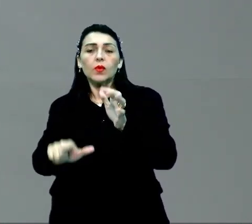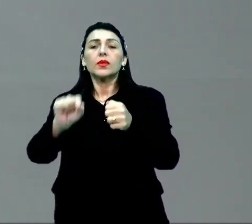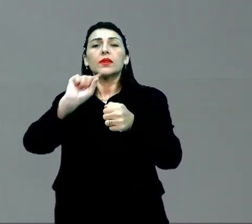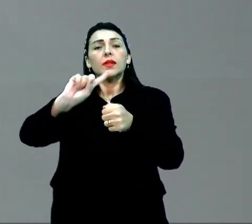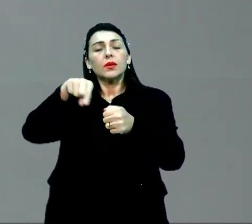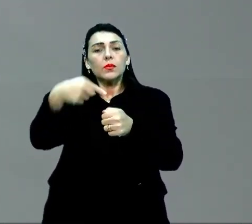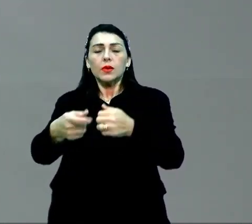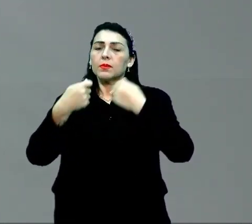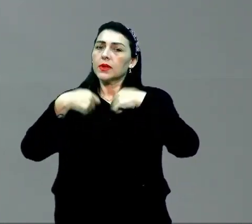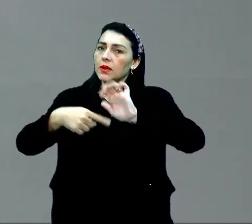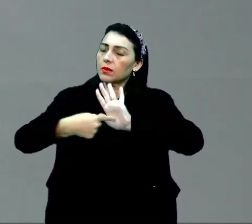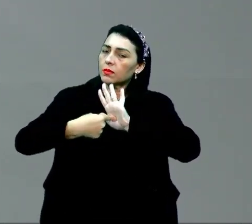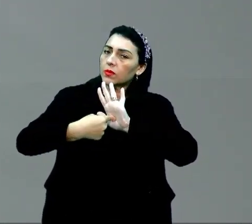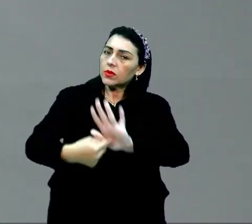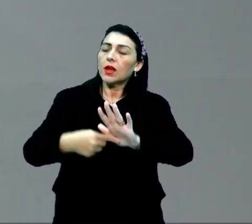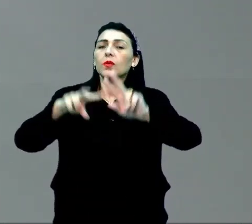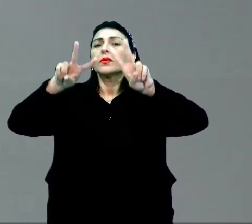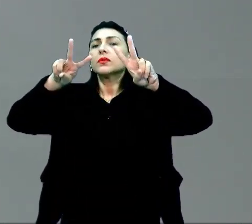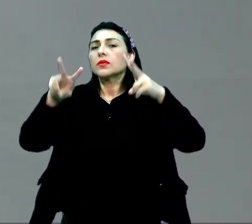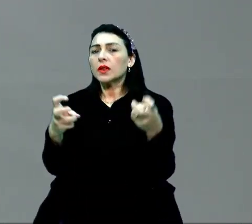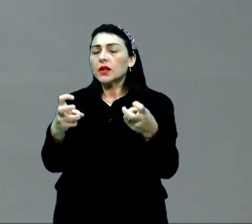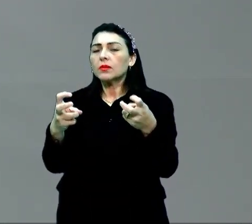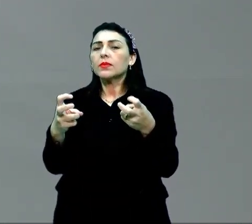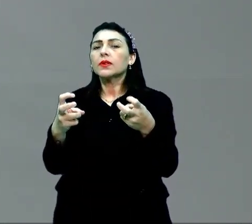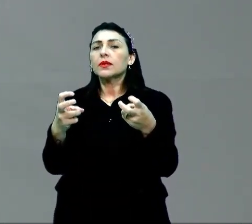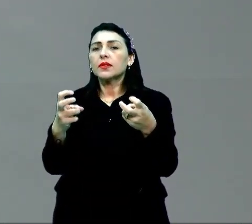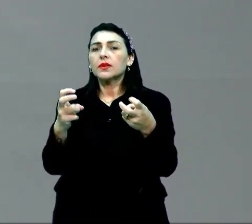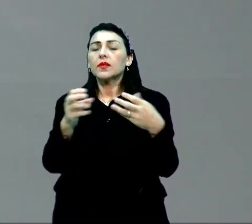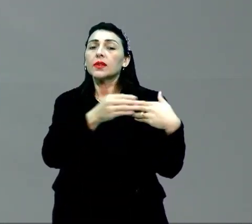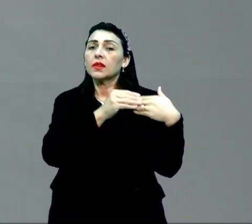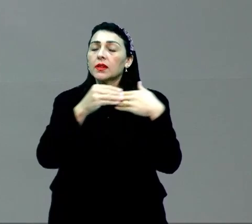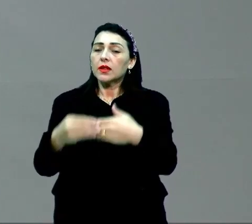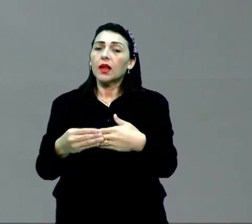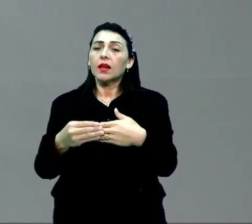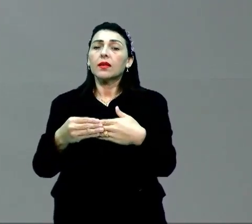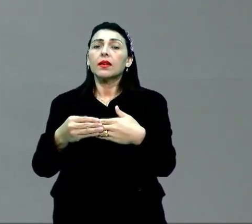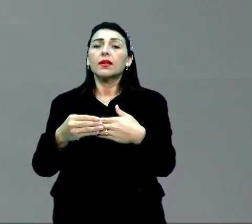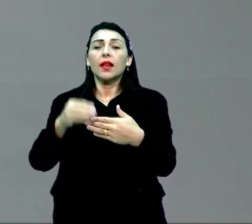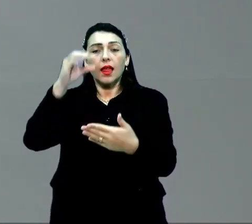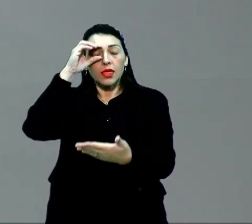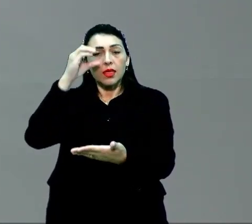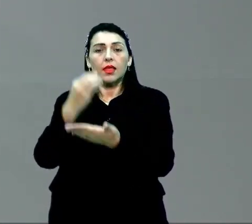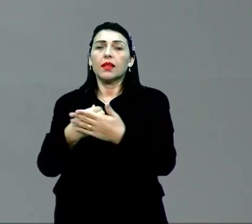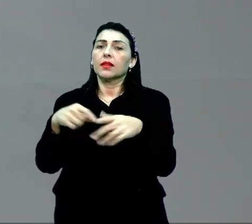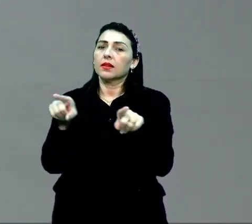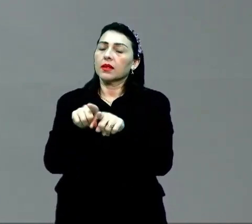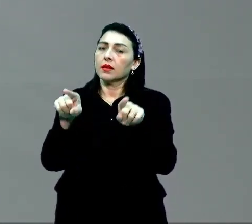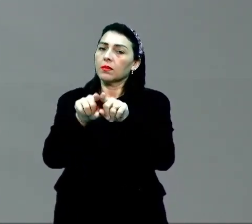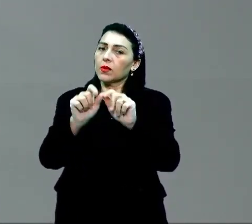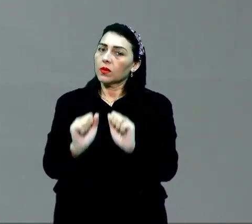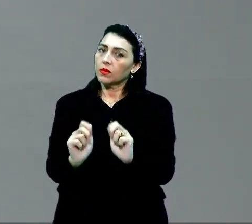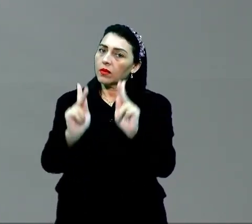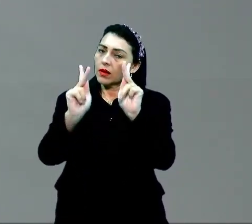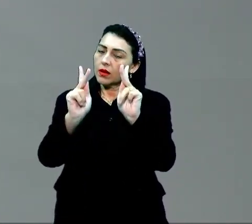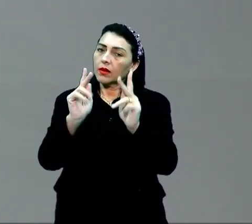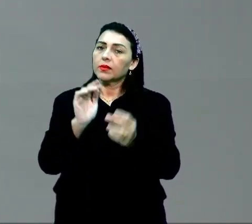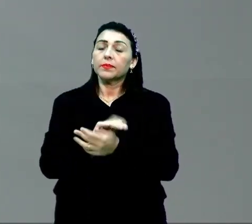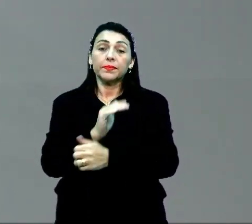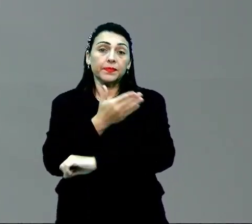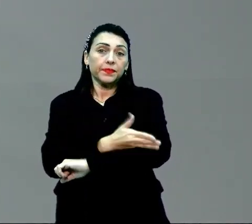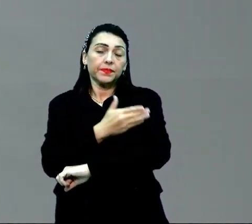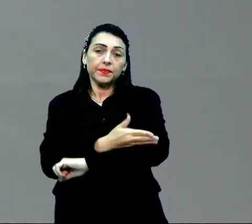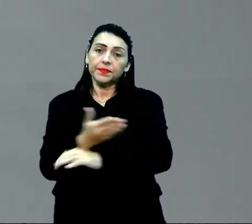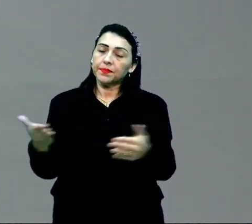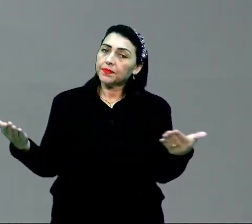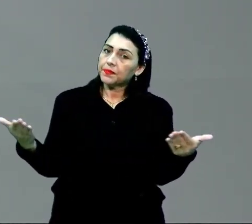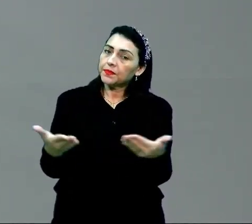você precisa apresentar o seu tema e aí você vai trazer a sua tese também, ok? Vamos para a parte prática agora,